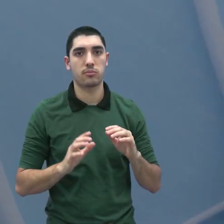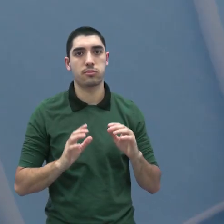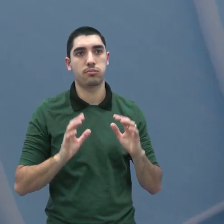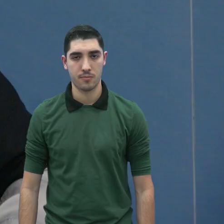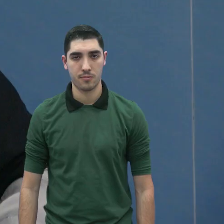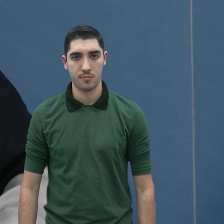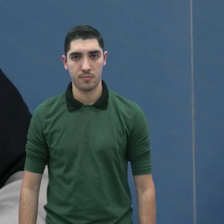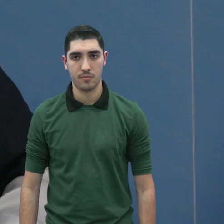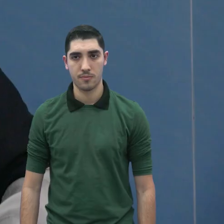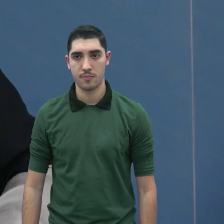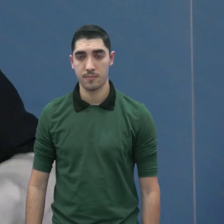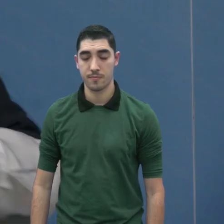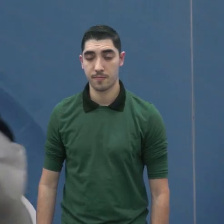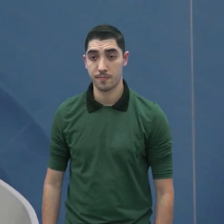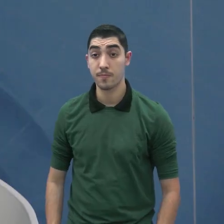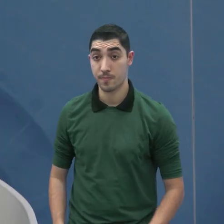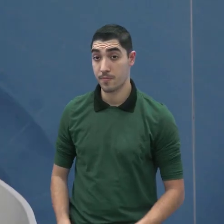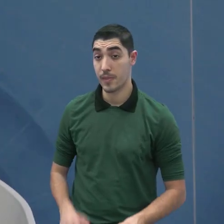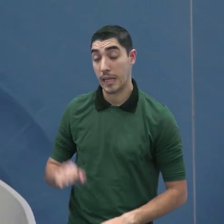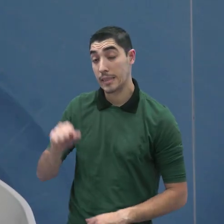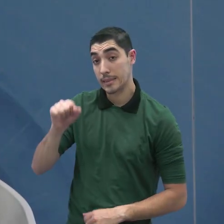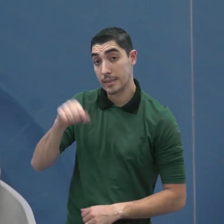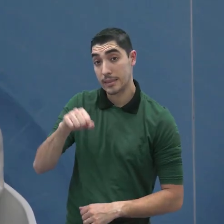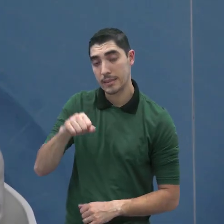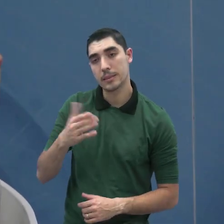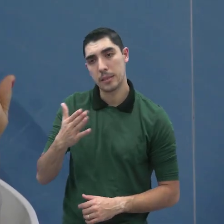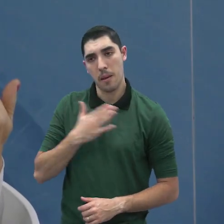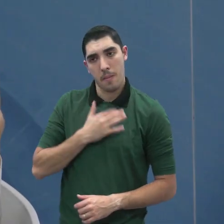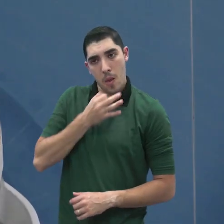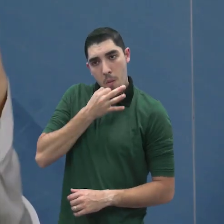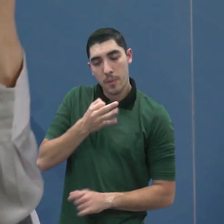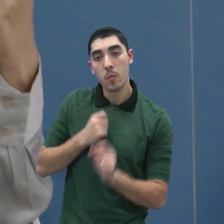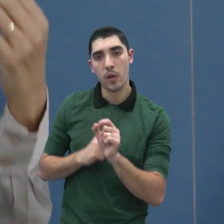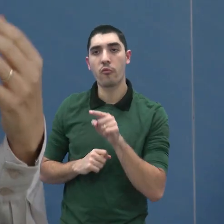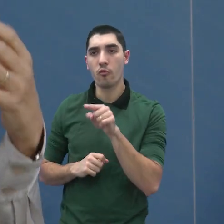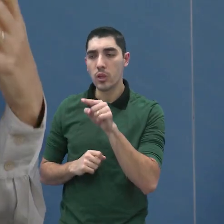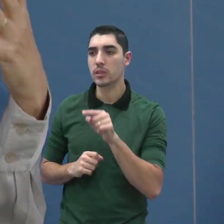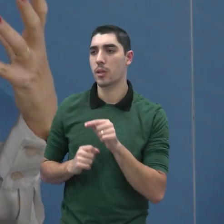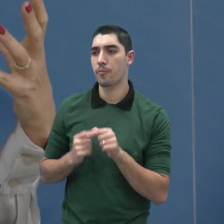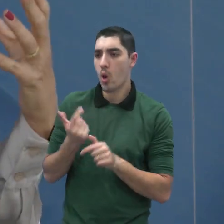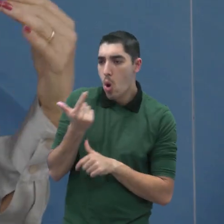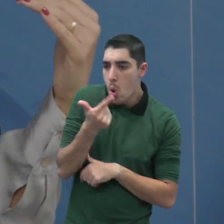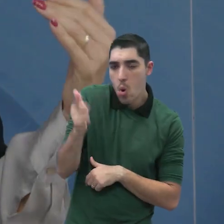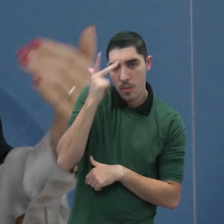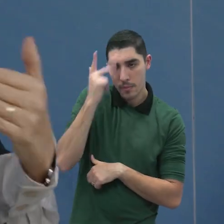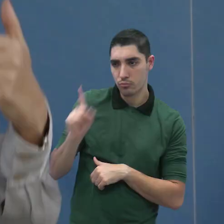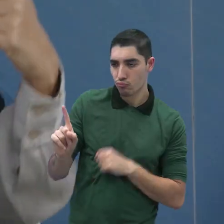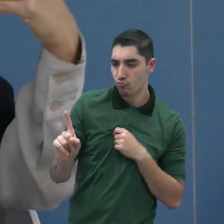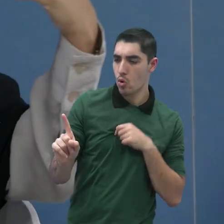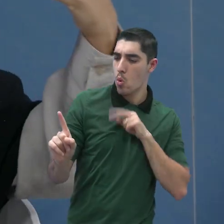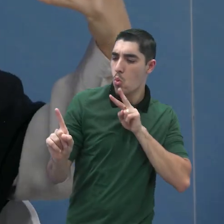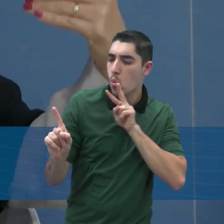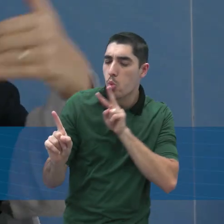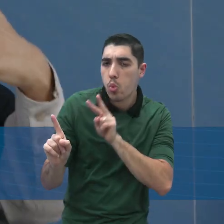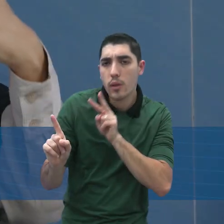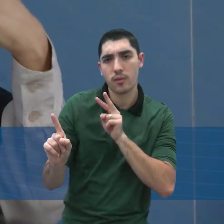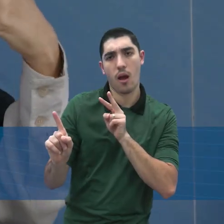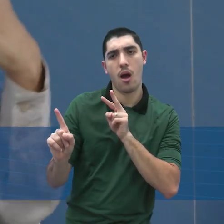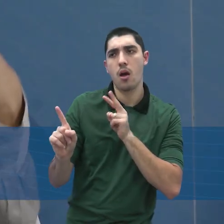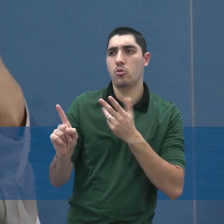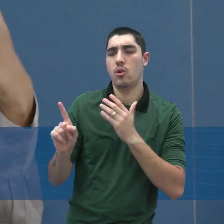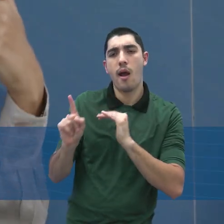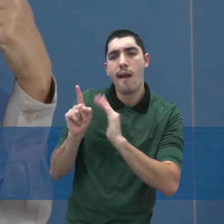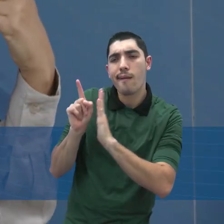pontuar. Sim, eu acho que fazer o bem para o outro, cuidar, quando a paixão tem a ver com cuidado,